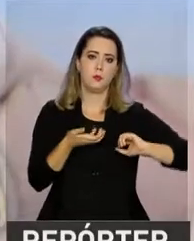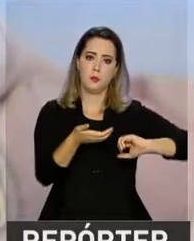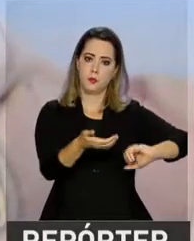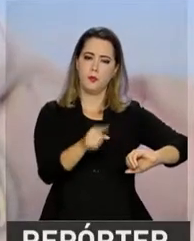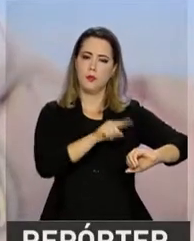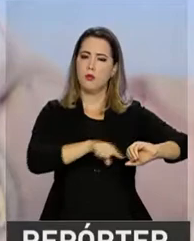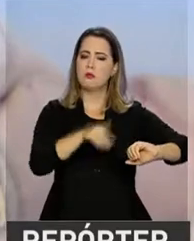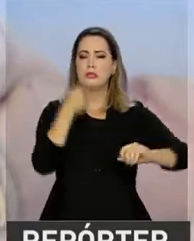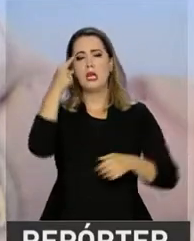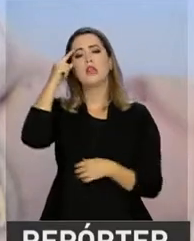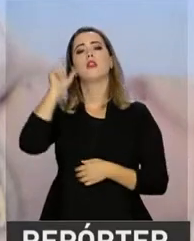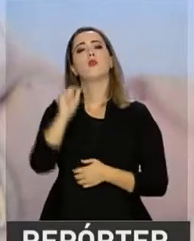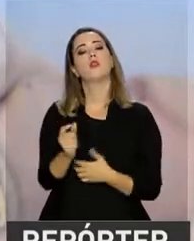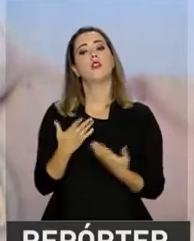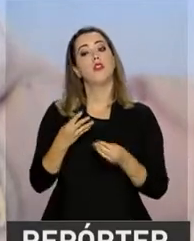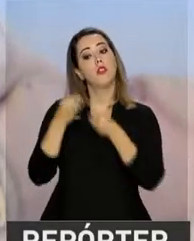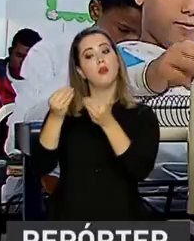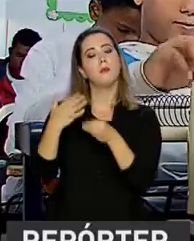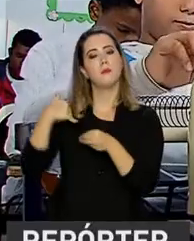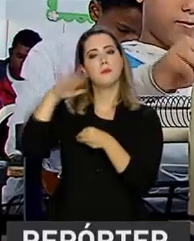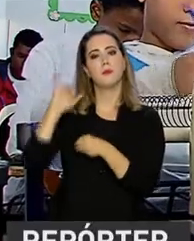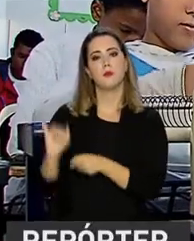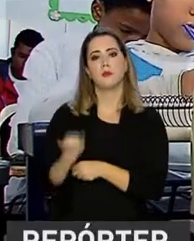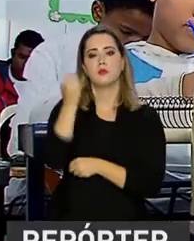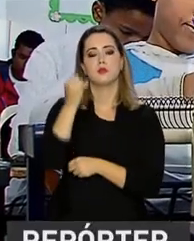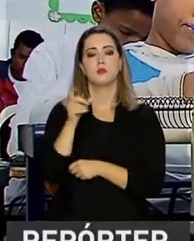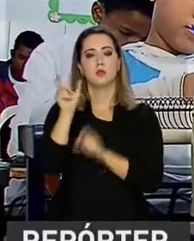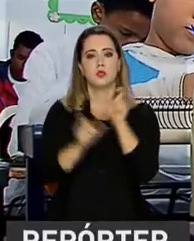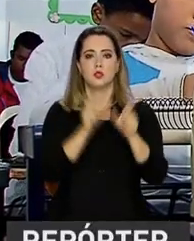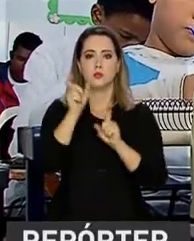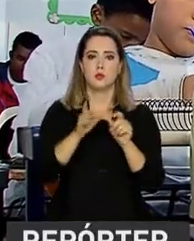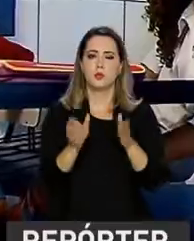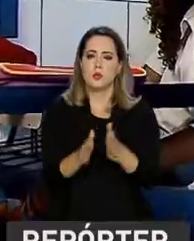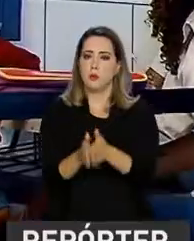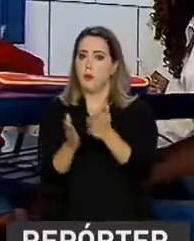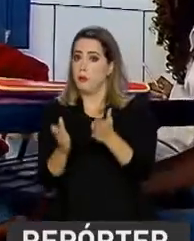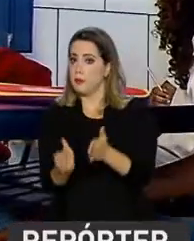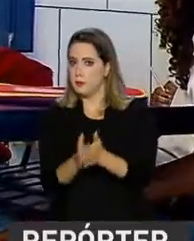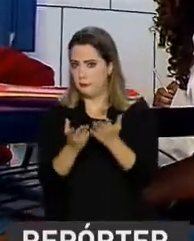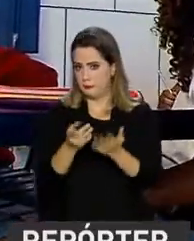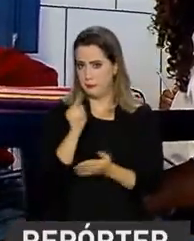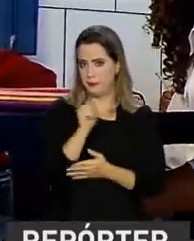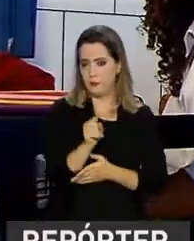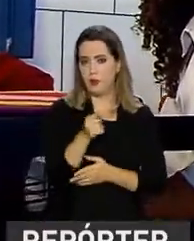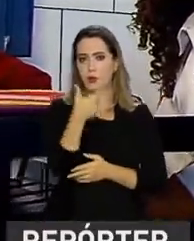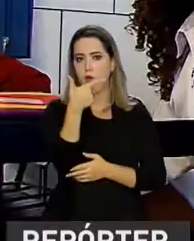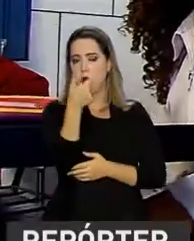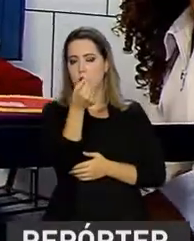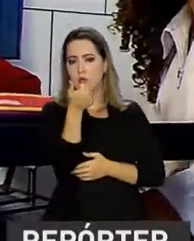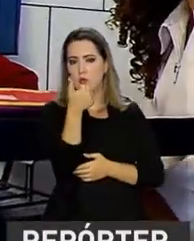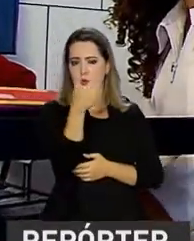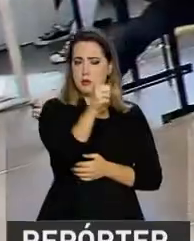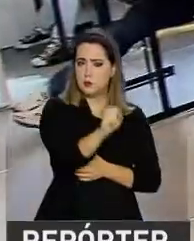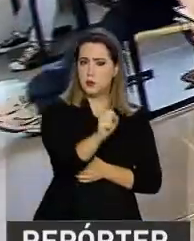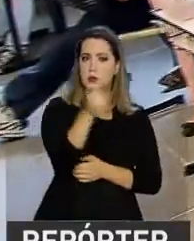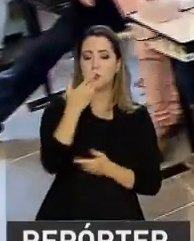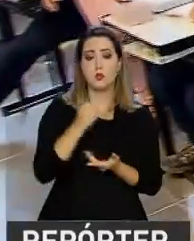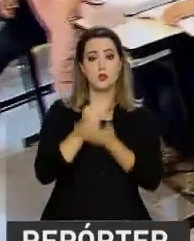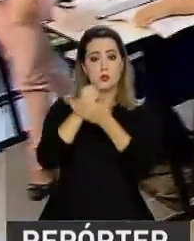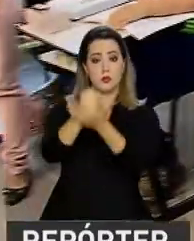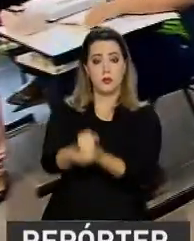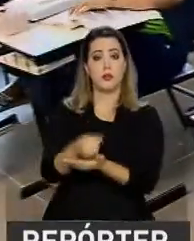ideia é garantir mais oportunidades a estudantes de baixa renda para 2018 serão ofertados